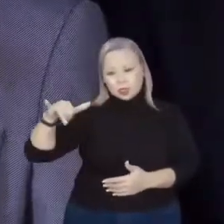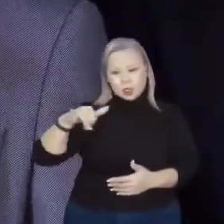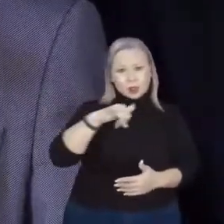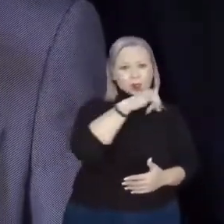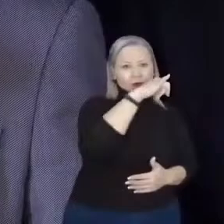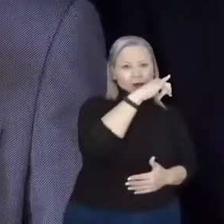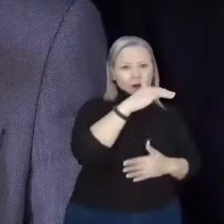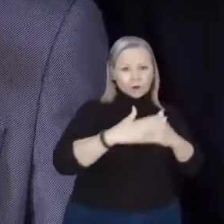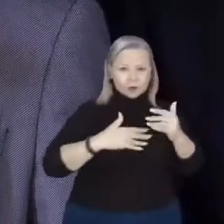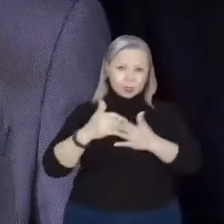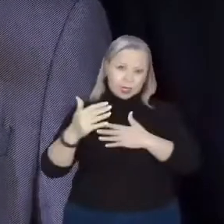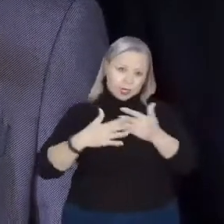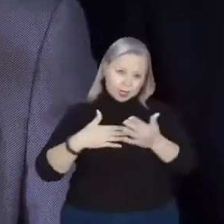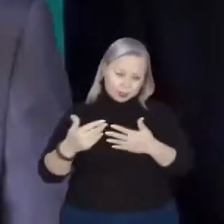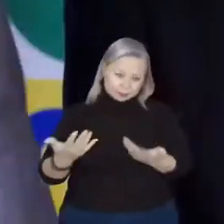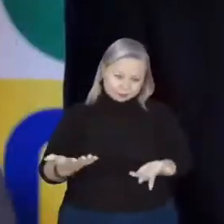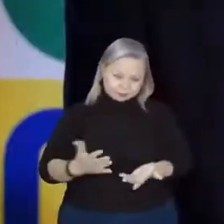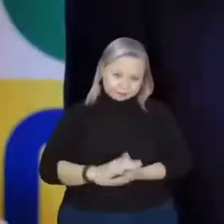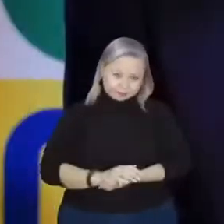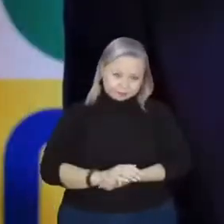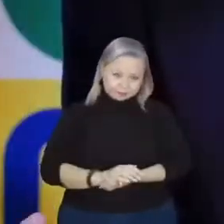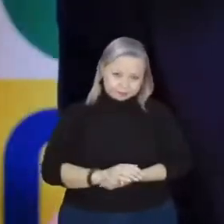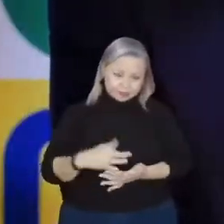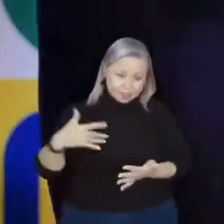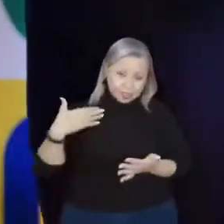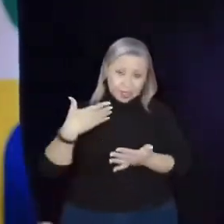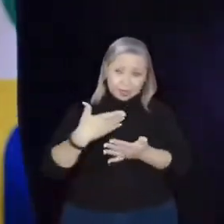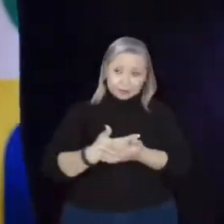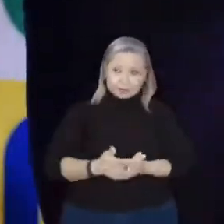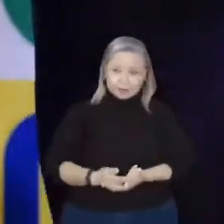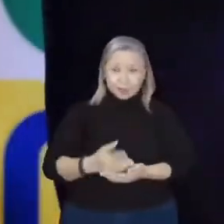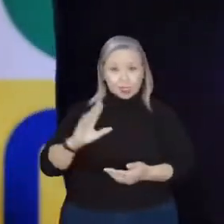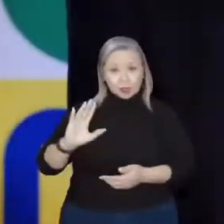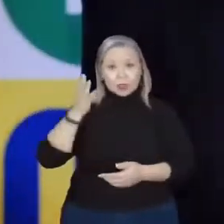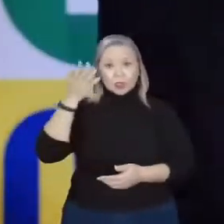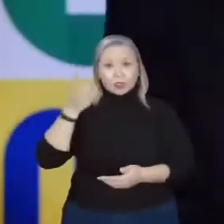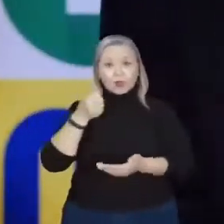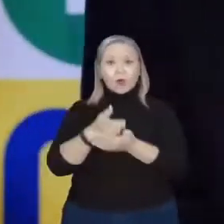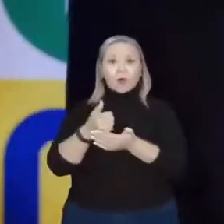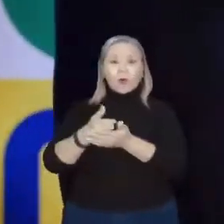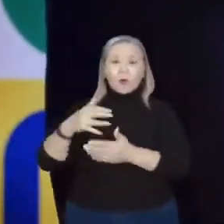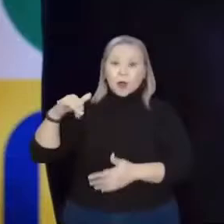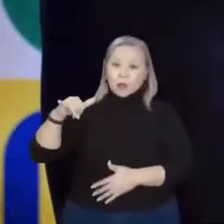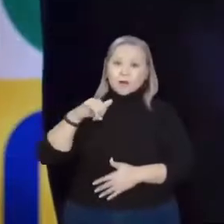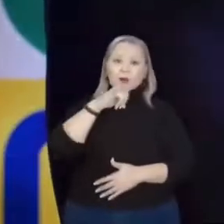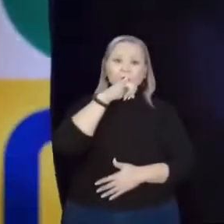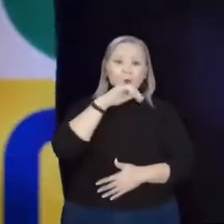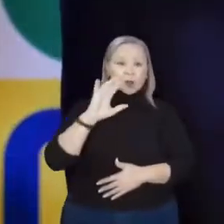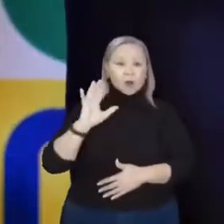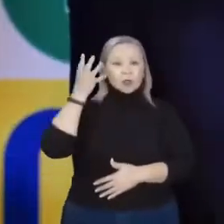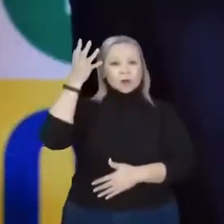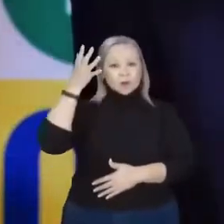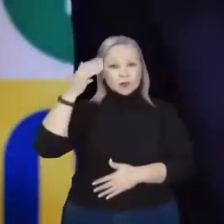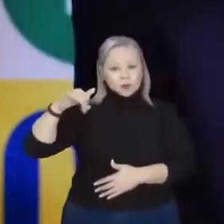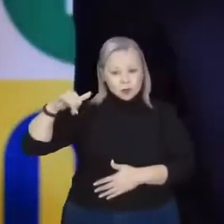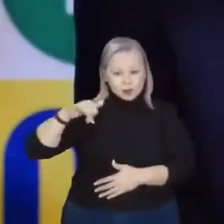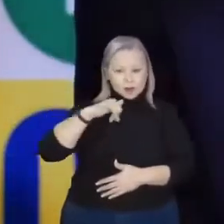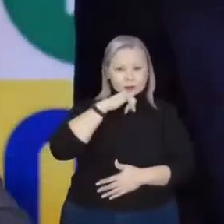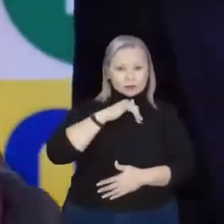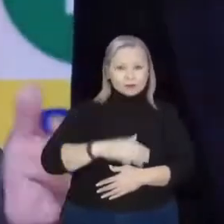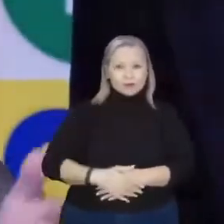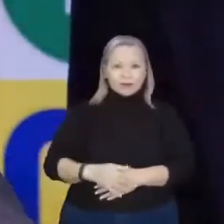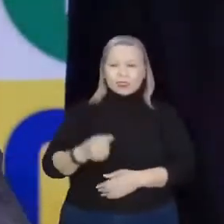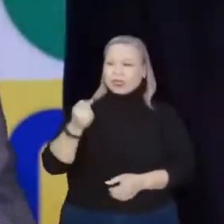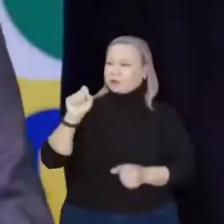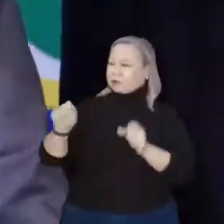num avião de carreira. Bom, eu tomei a decisão de comprar avião. Vocês sabem o quanto eu fui achincalhado,